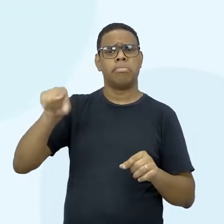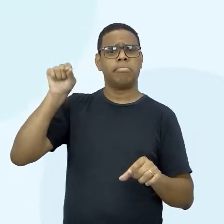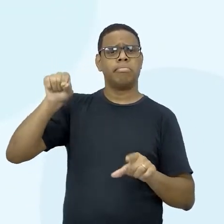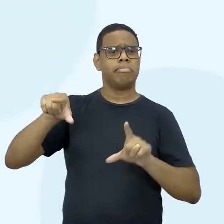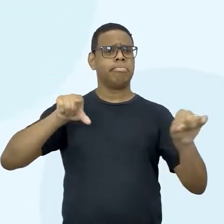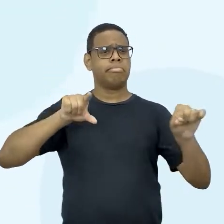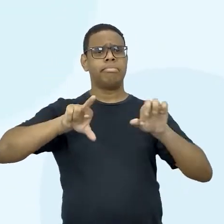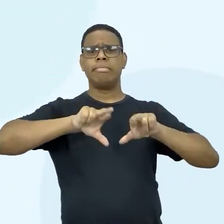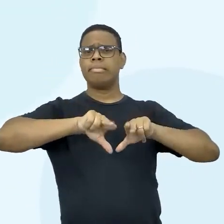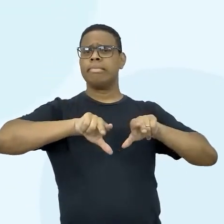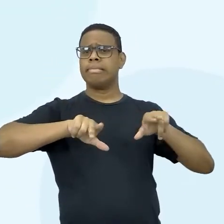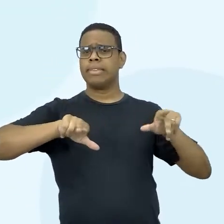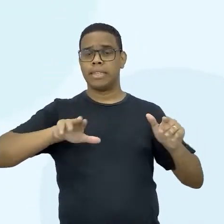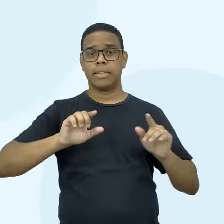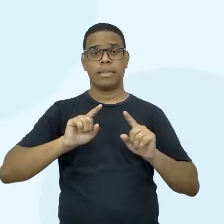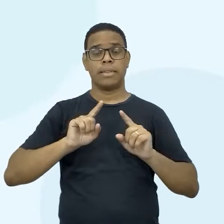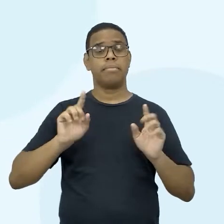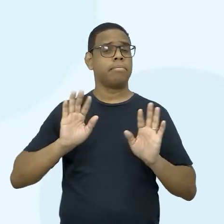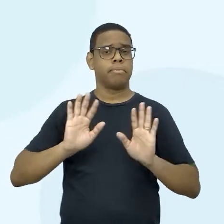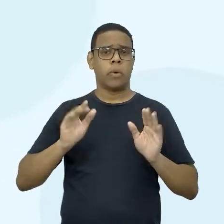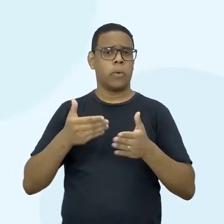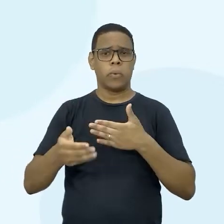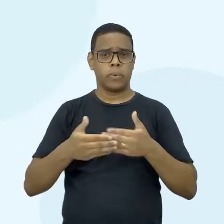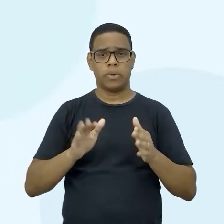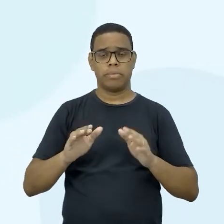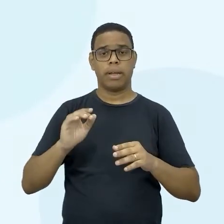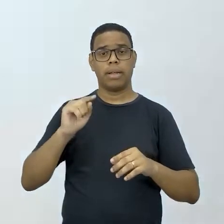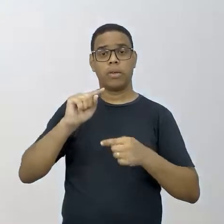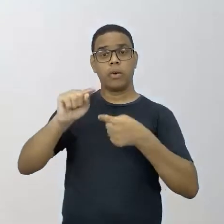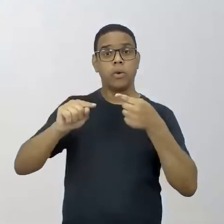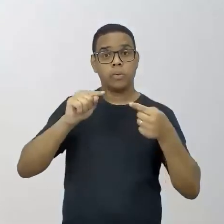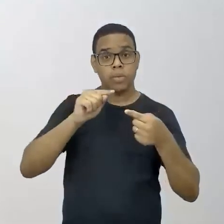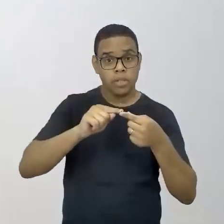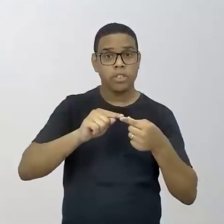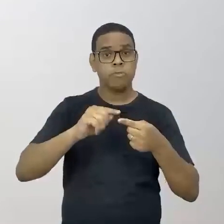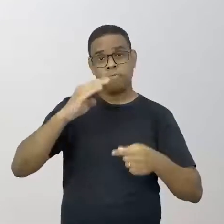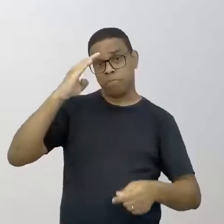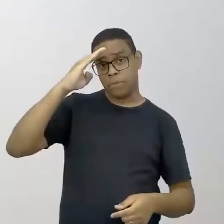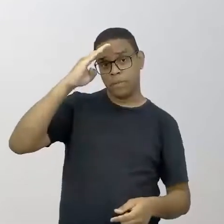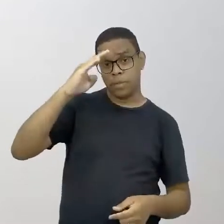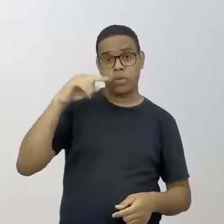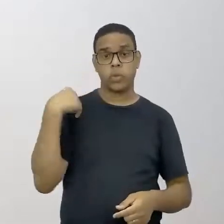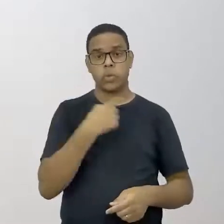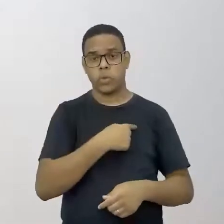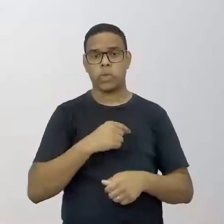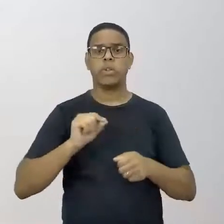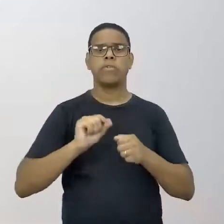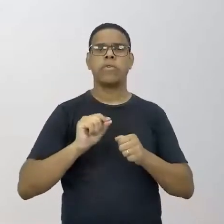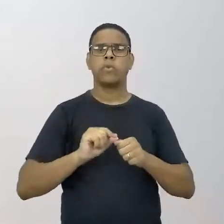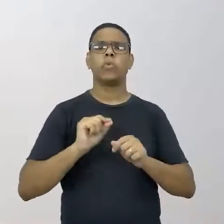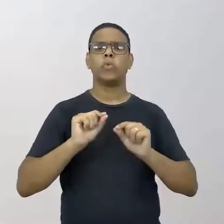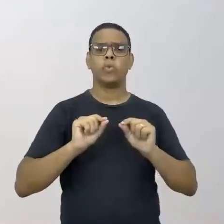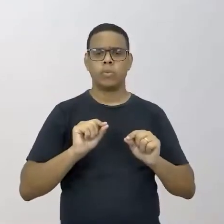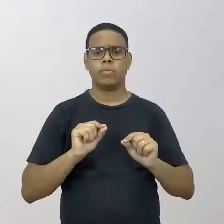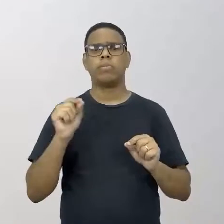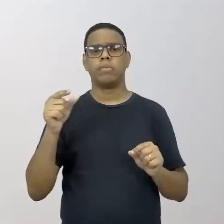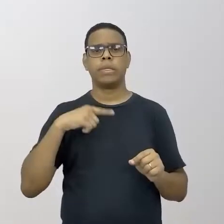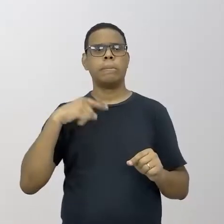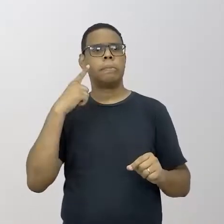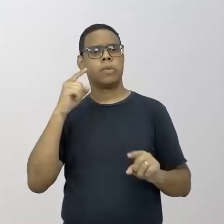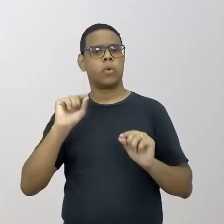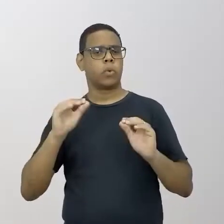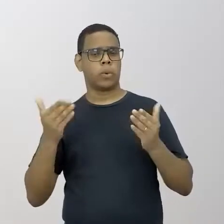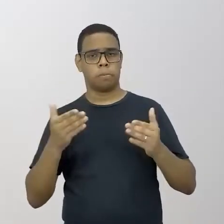qualquer, mas que a ideia é o principal, né? O principal é justamente o que a gente vai fazer com essa